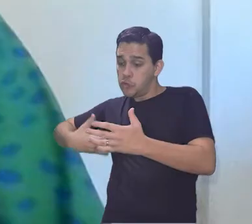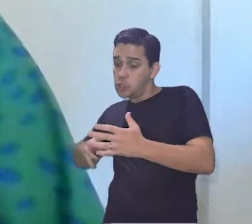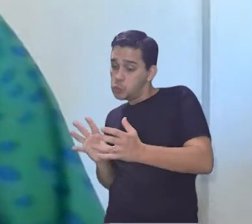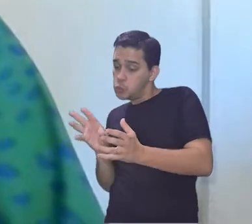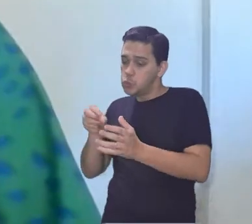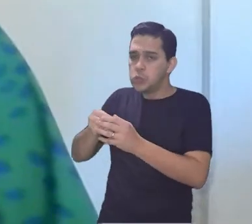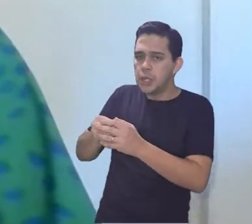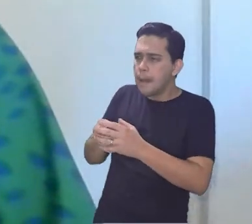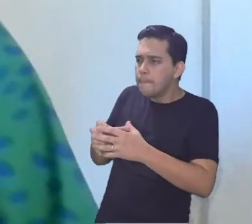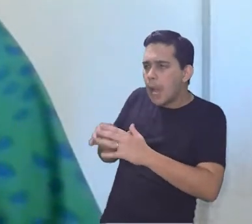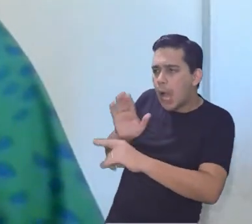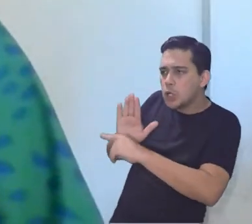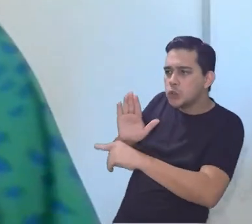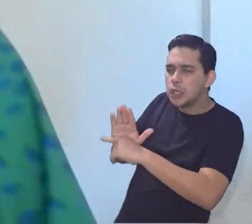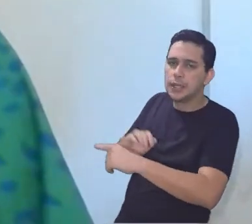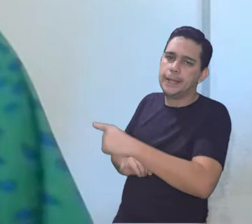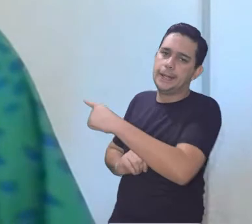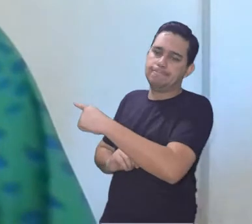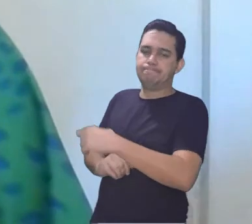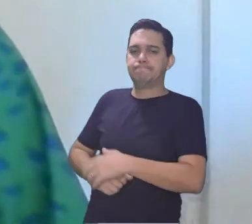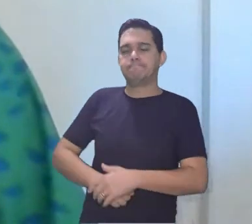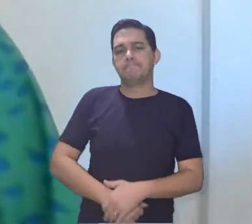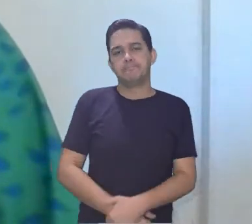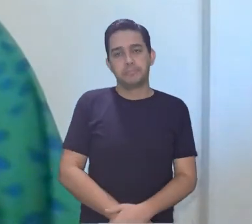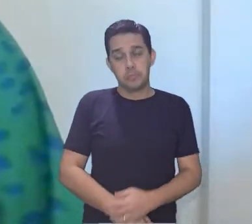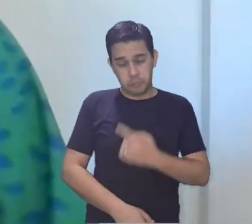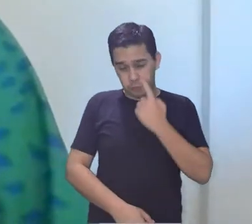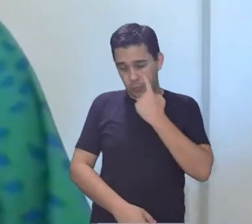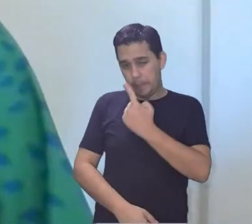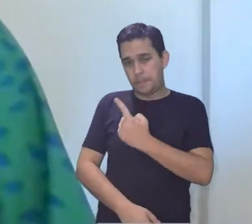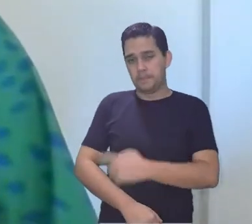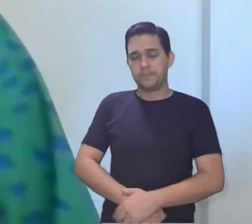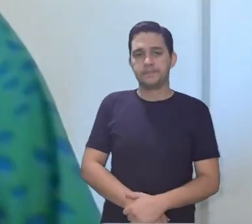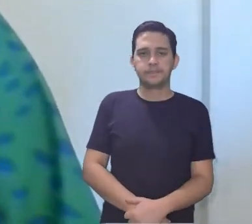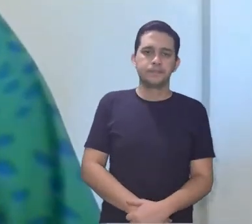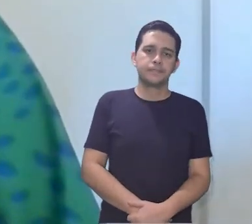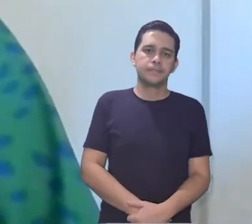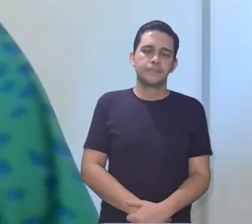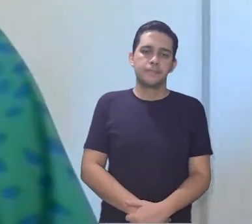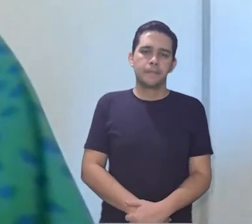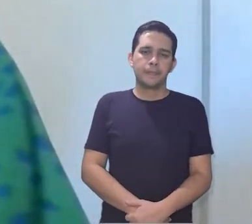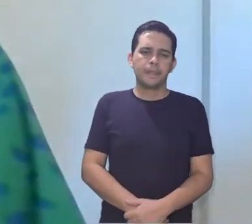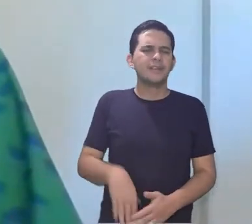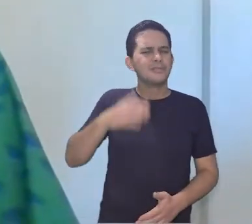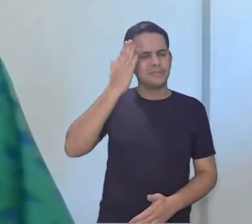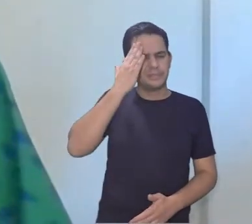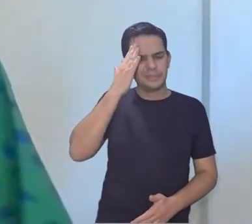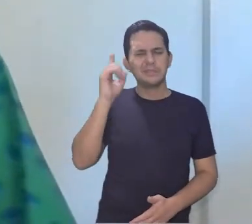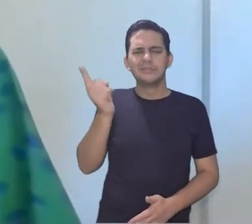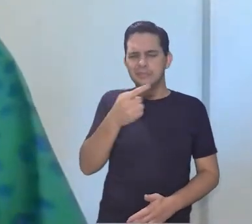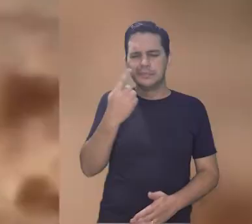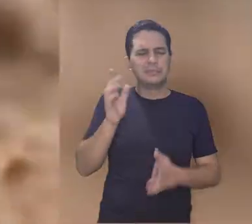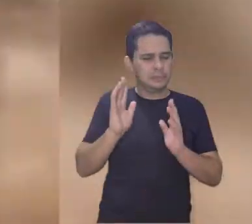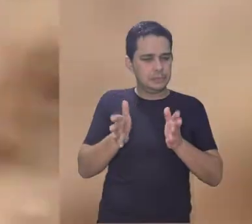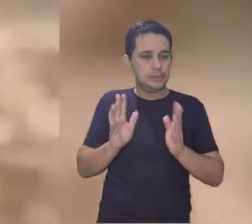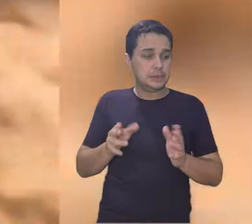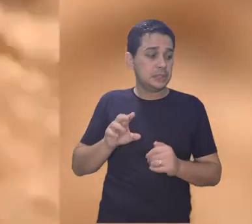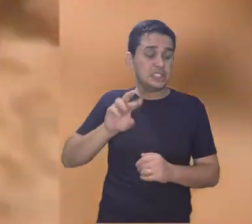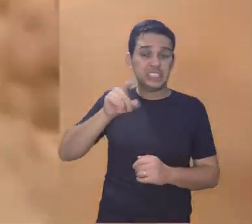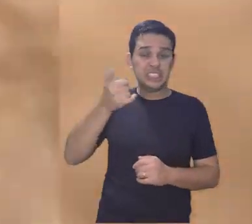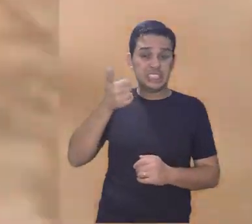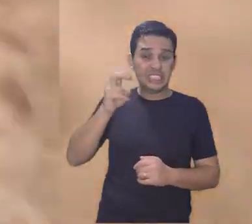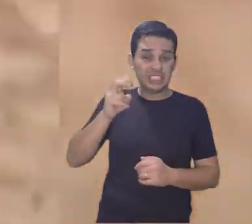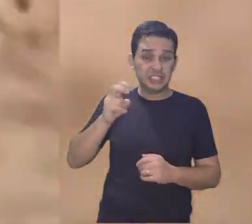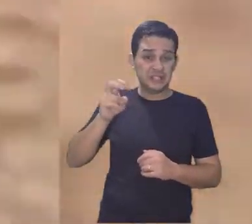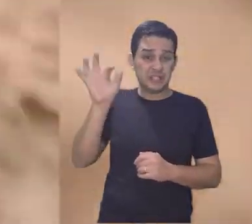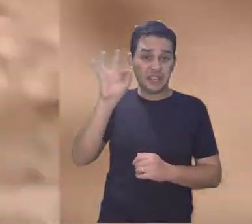Acompanhe. Como todos sabem, né, Petrópolis foi atingido no dia 15 de fevereiro e depois no dia 20 de março